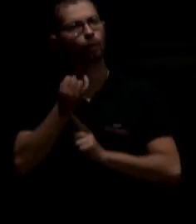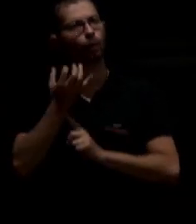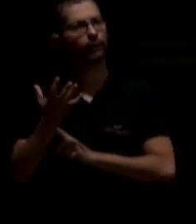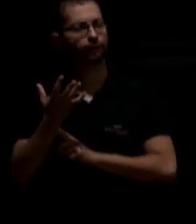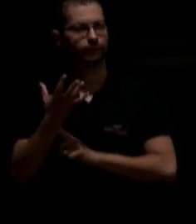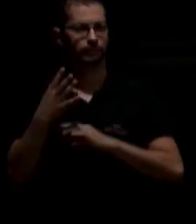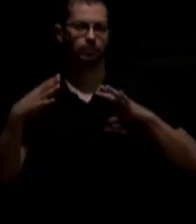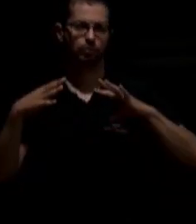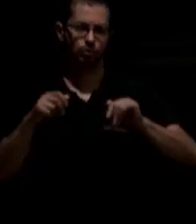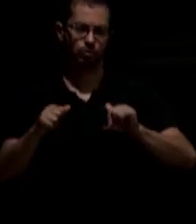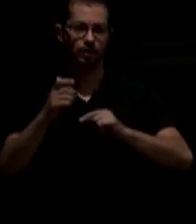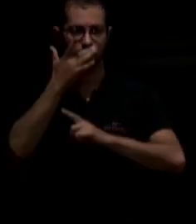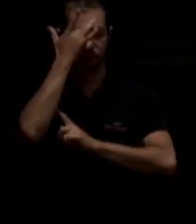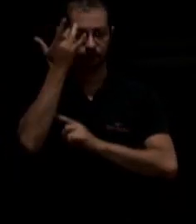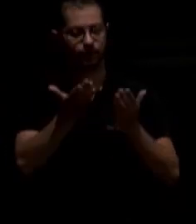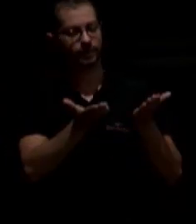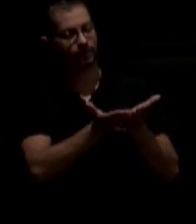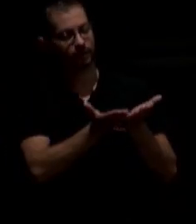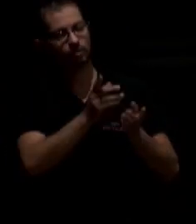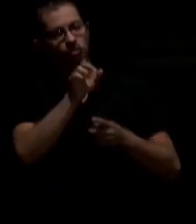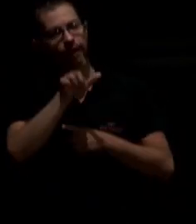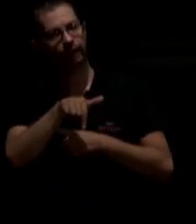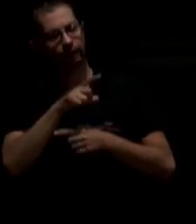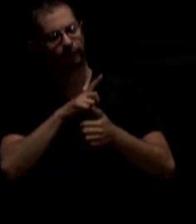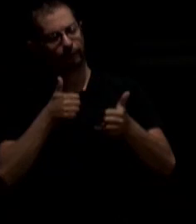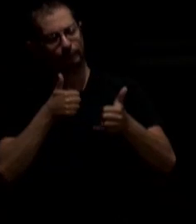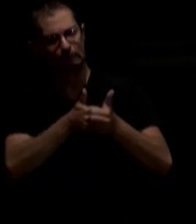O cristão, ele é perseguido, meus amados,